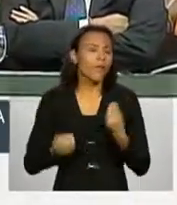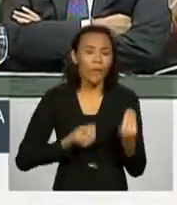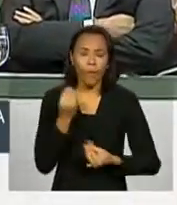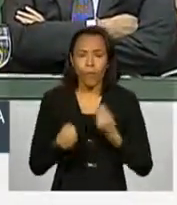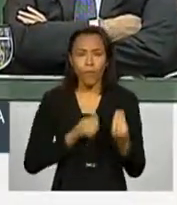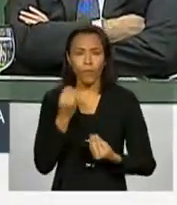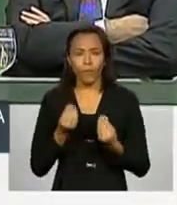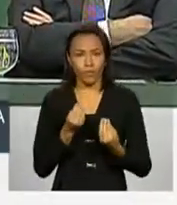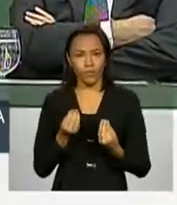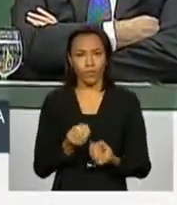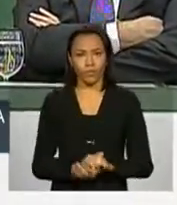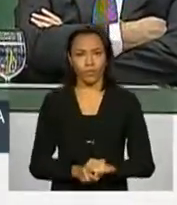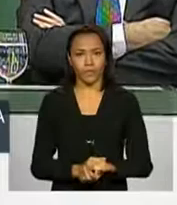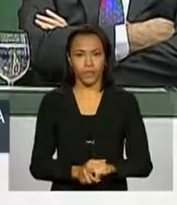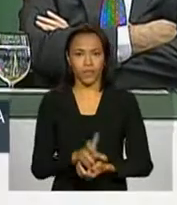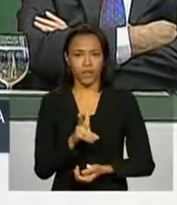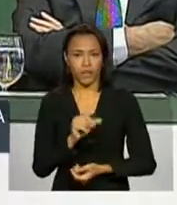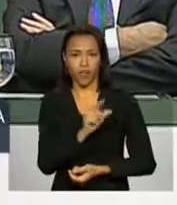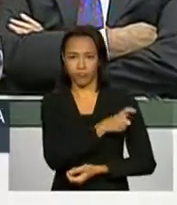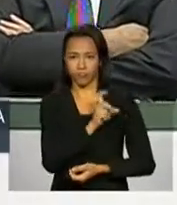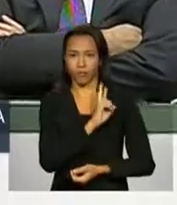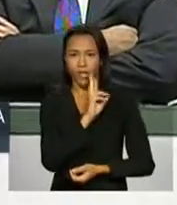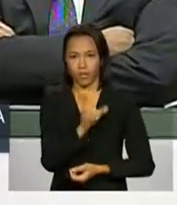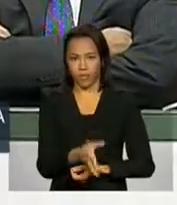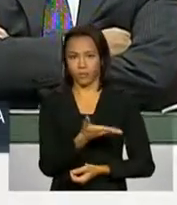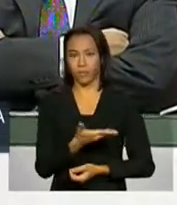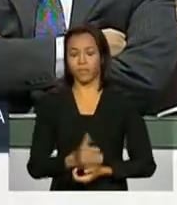parâmetro, Dr. Nelson responderá.